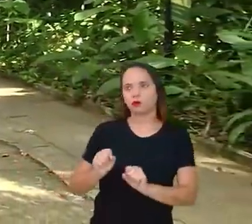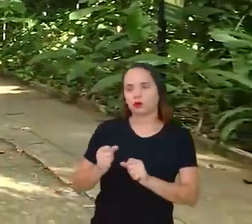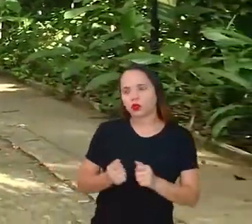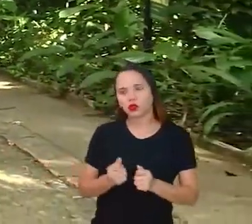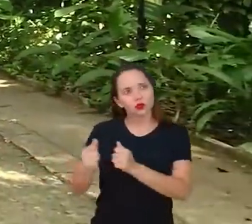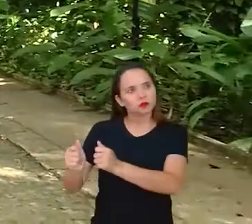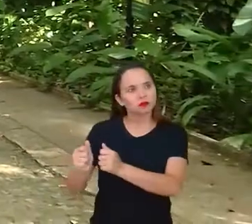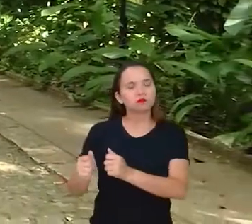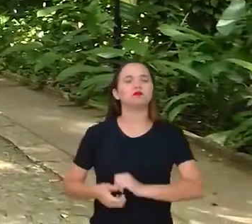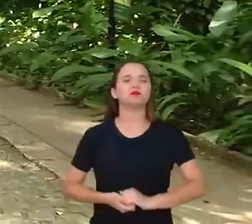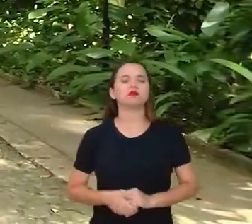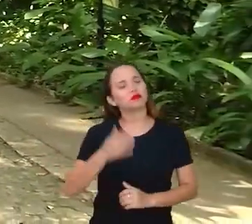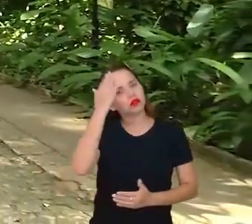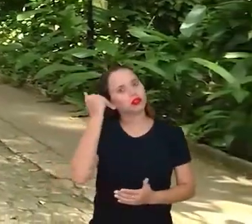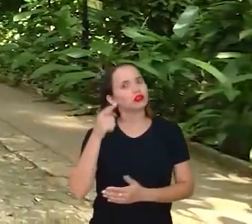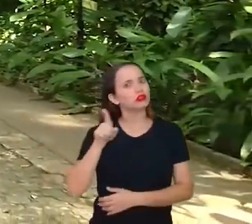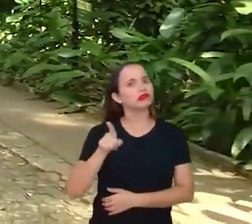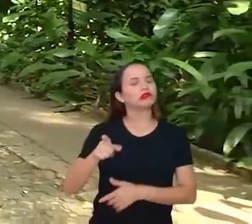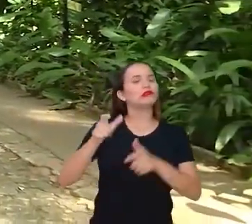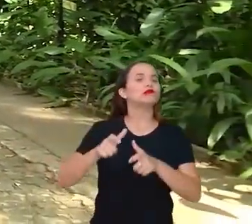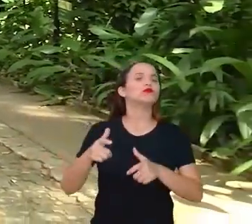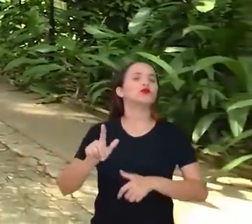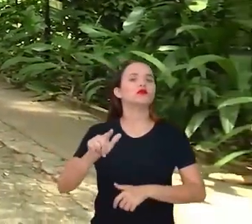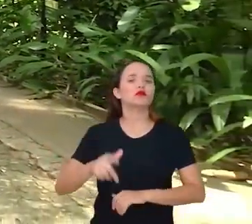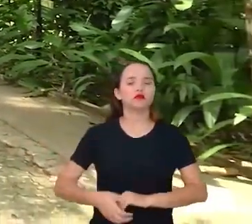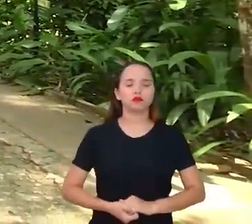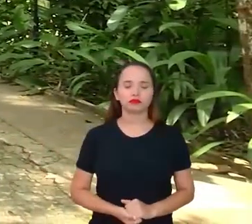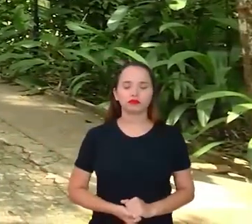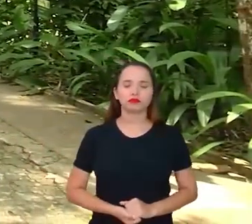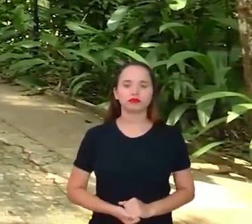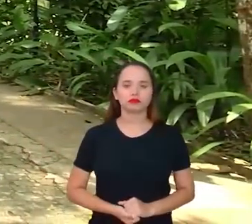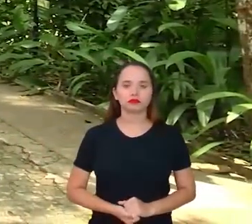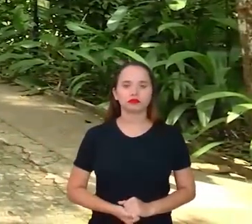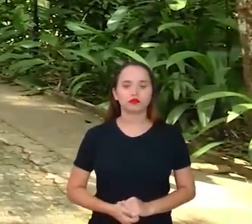Pode, sabe? Eu acho que ela sabe onde é, né?